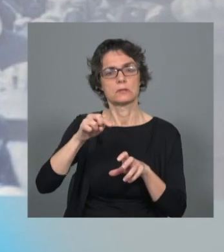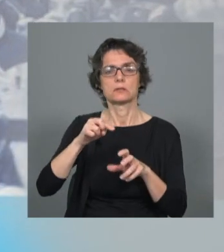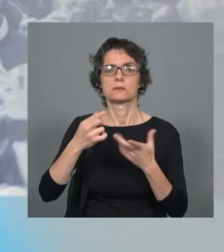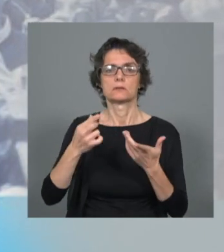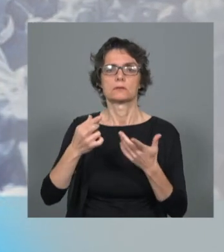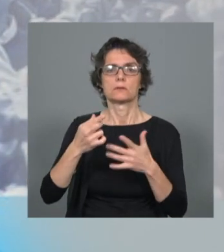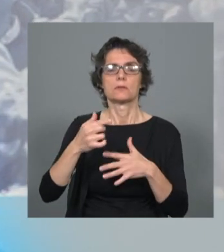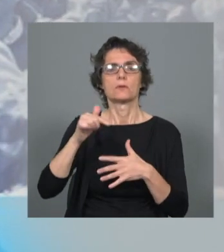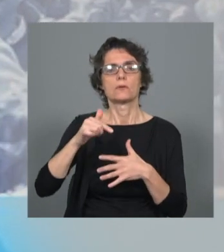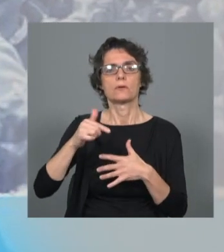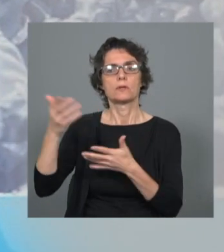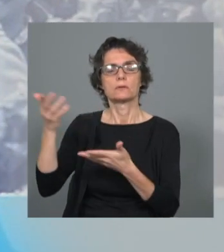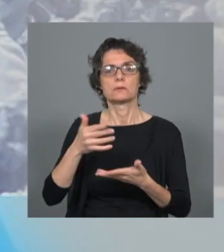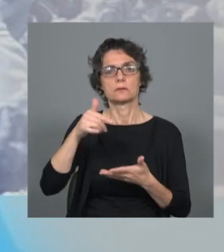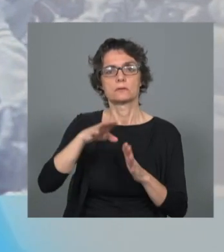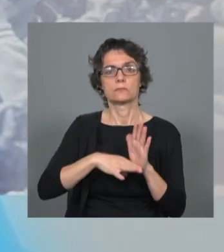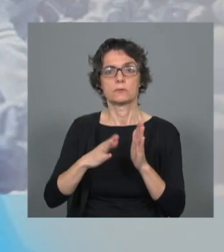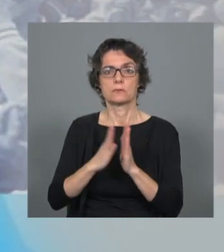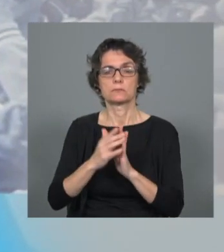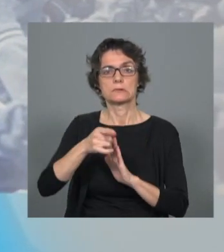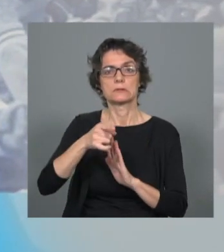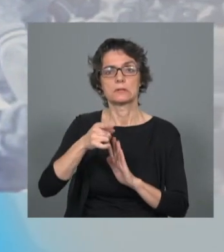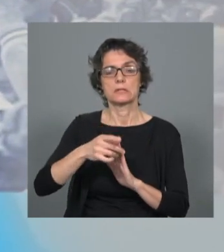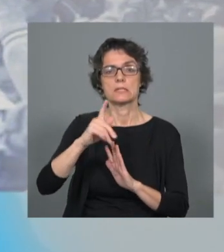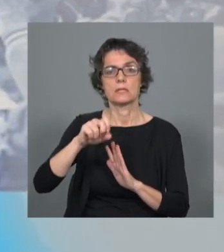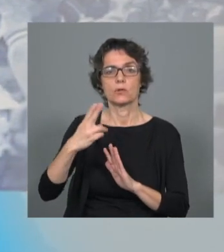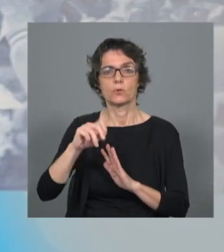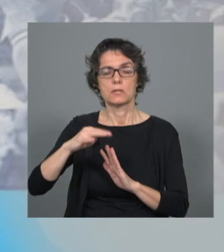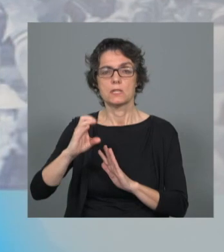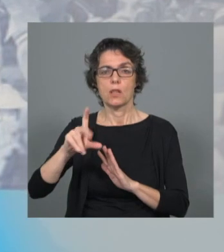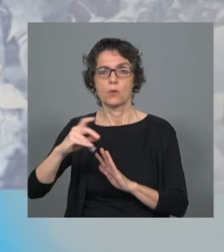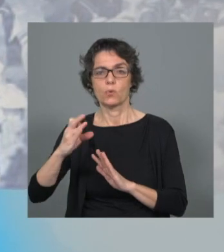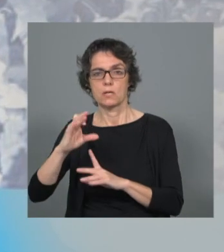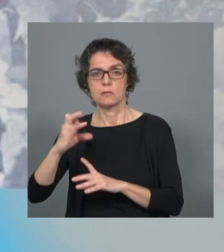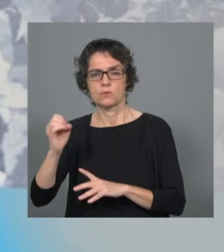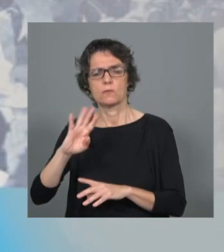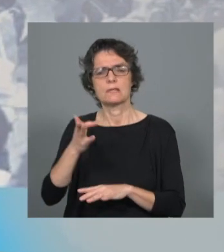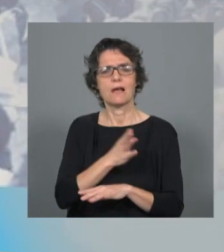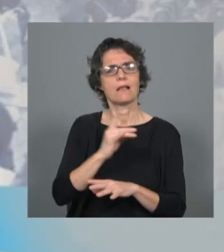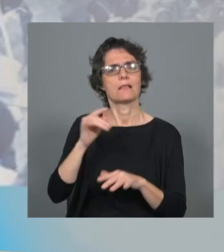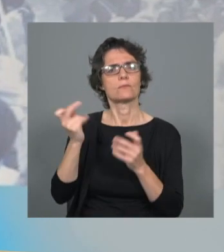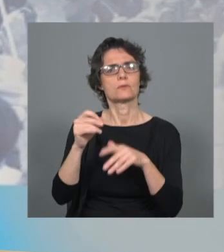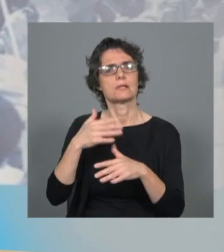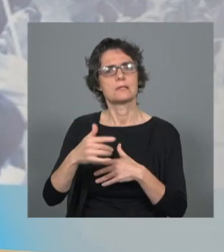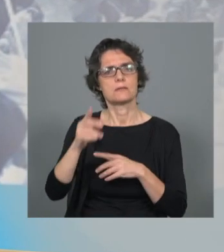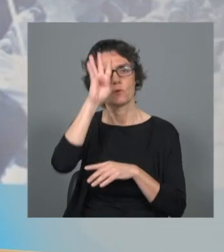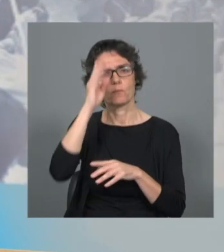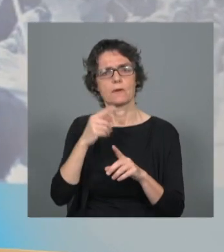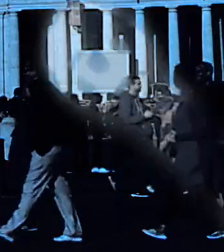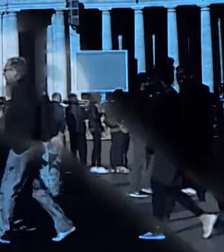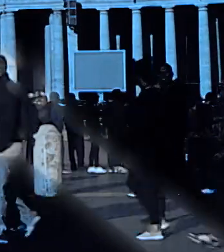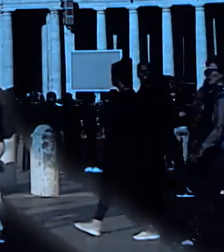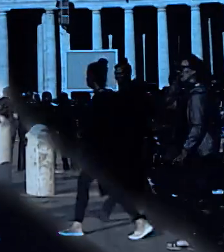programa, contando hoje com a presença de Eunice Lourenço. Mas começamos por lhe mostrar os acontecimentos da semana do Papa Francisco.